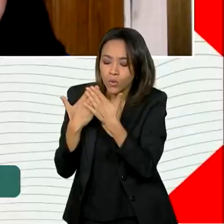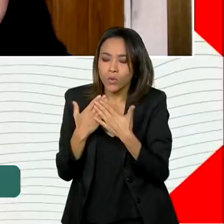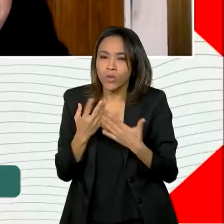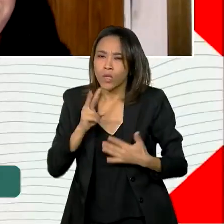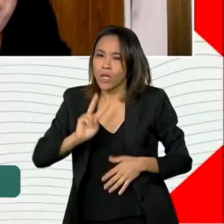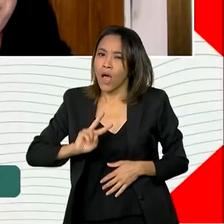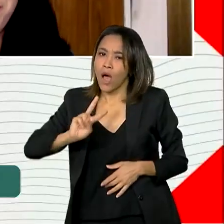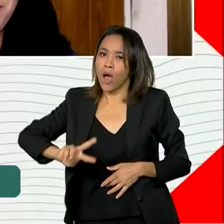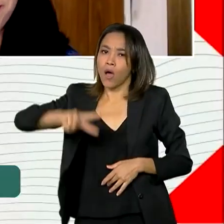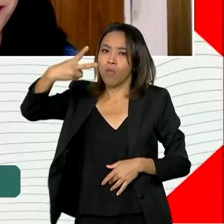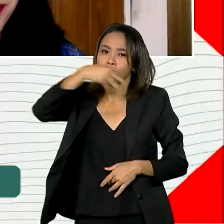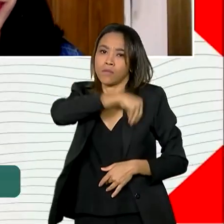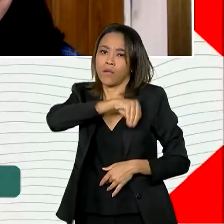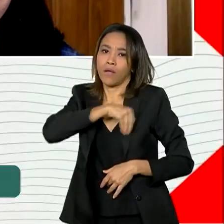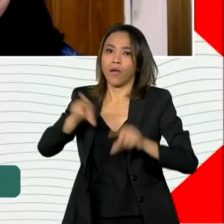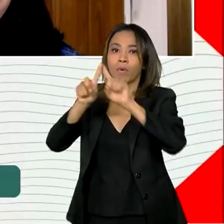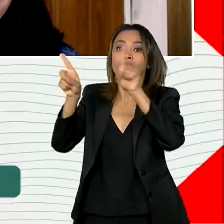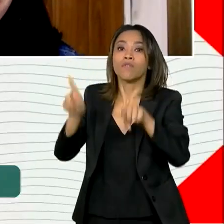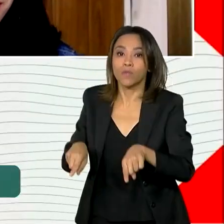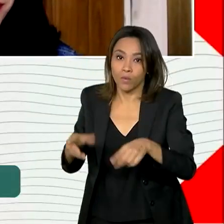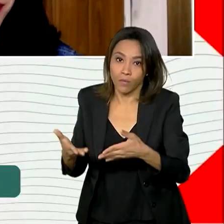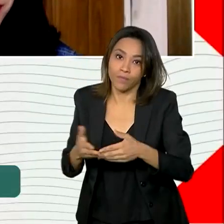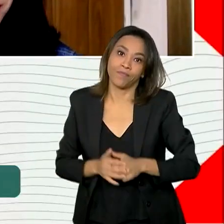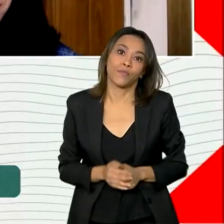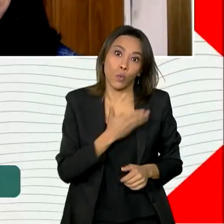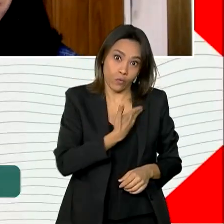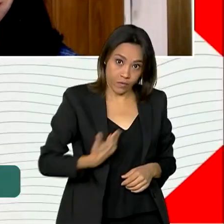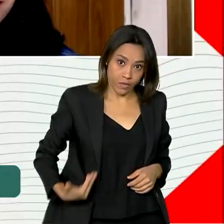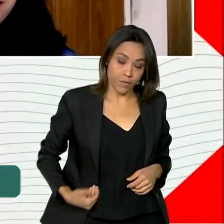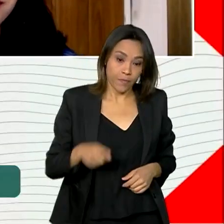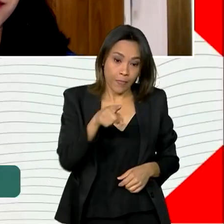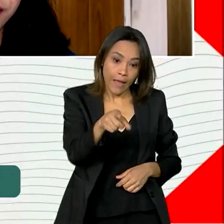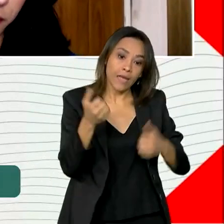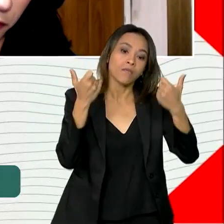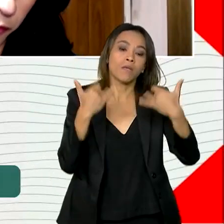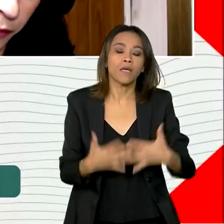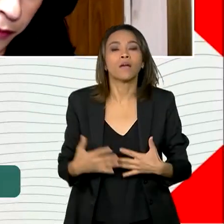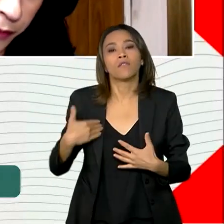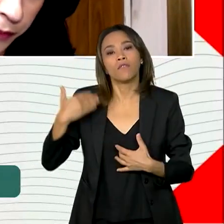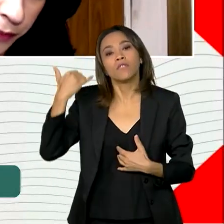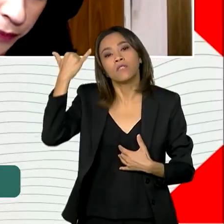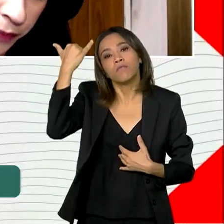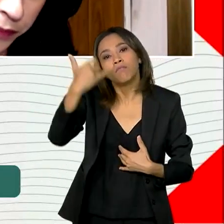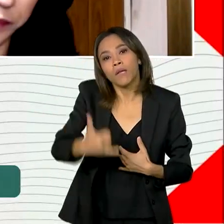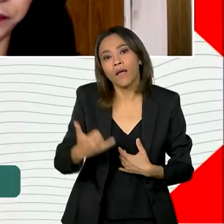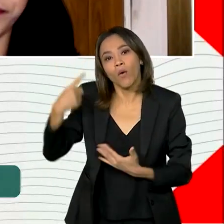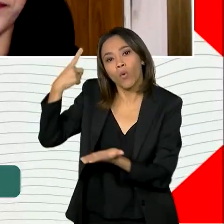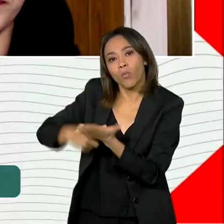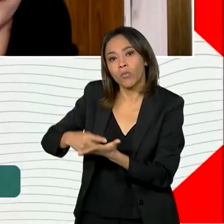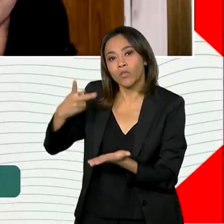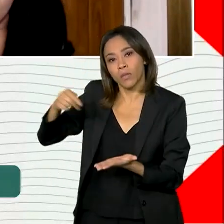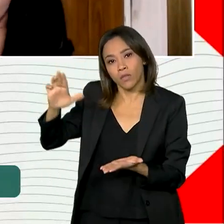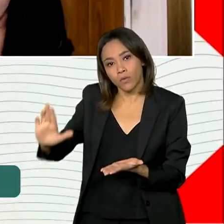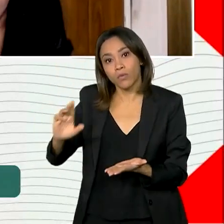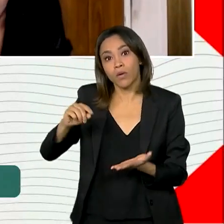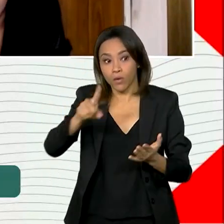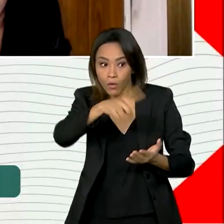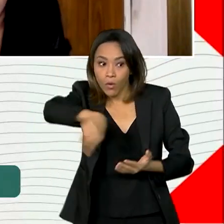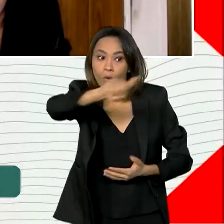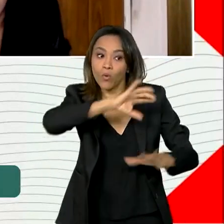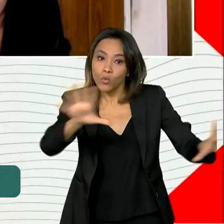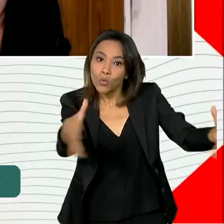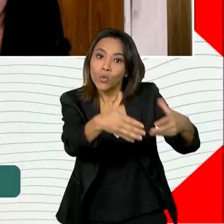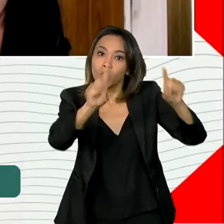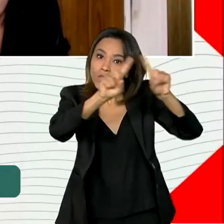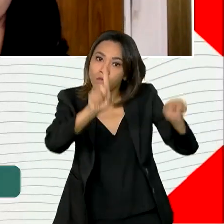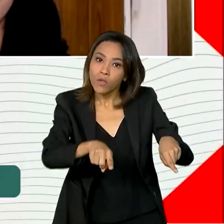reajuste salarial para a categoria. É muito importante reforçar o comprometimento do presidente Lula e de todo o governo com os servidores públicos, né? A gente,